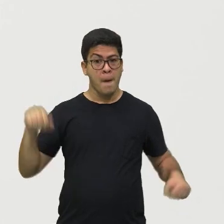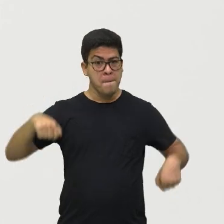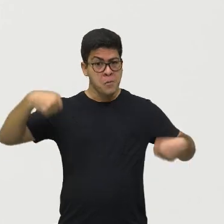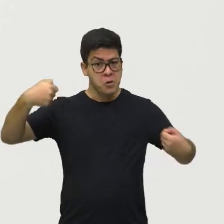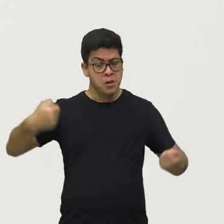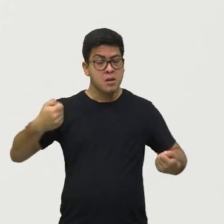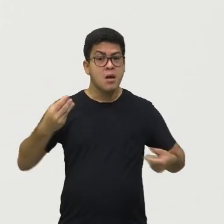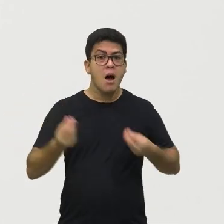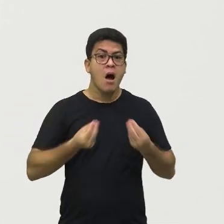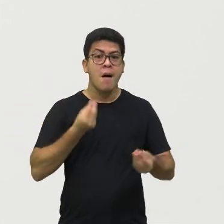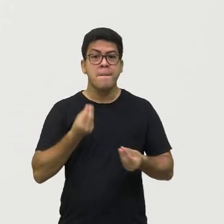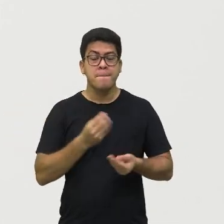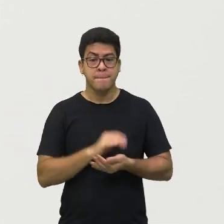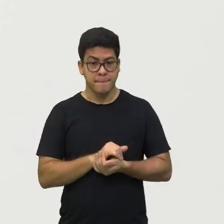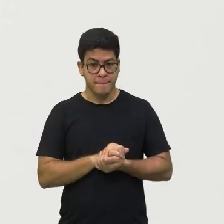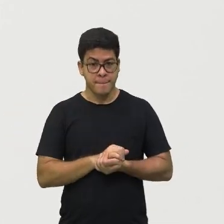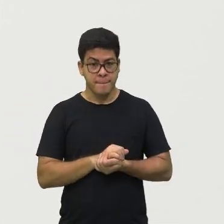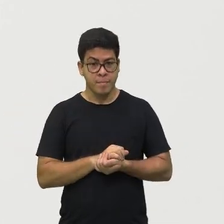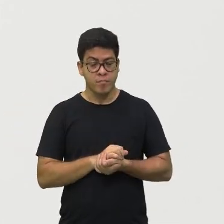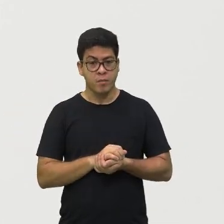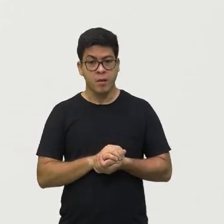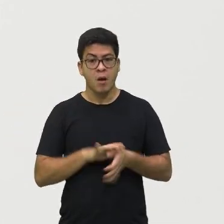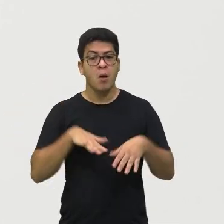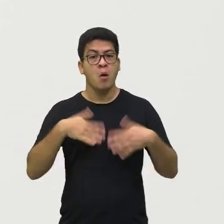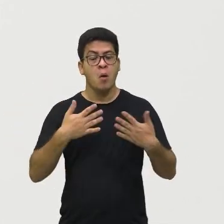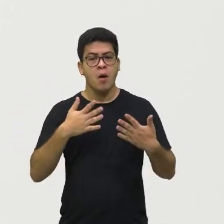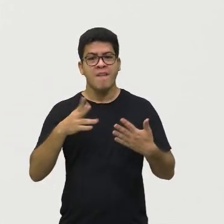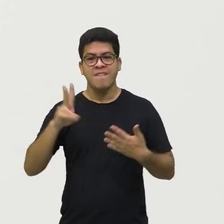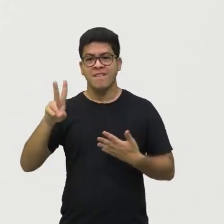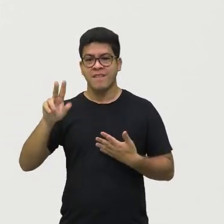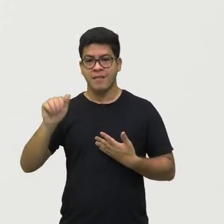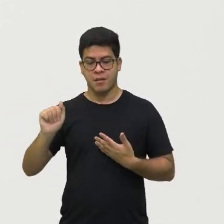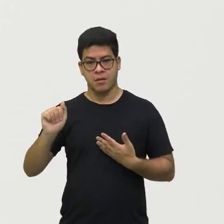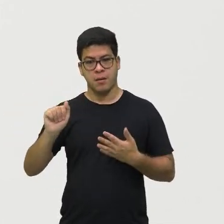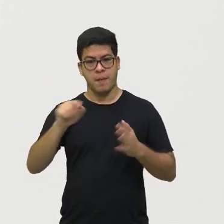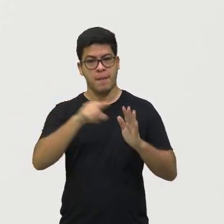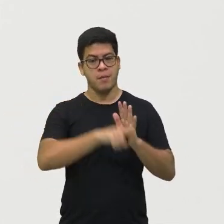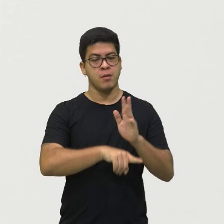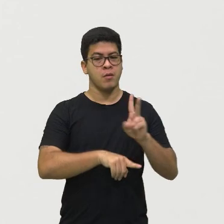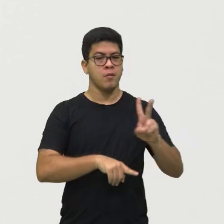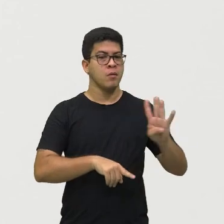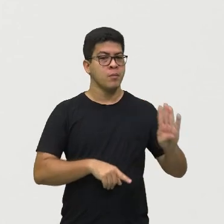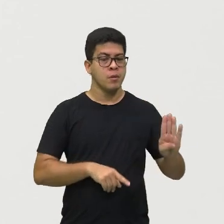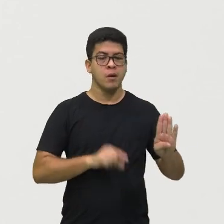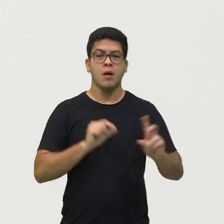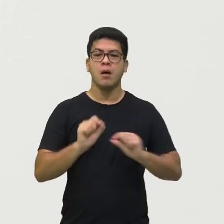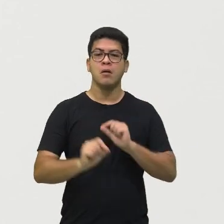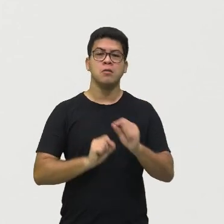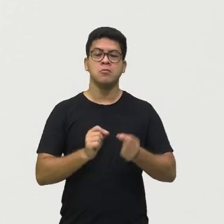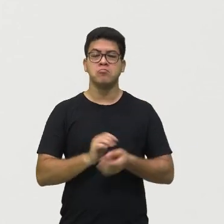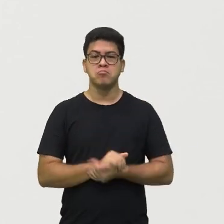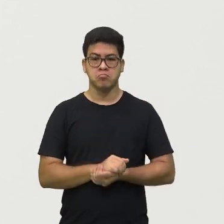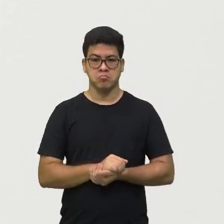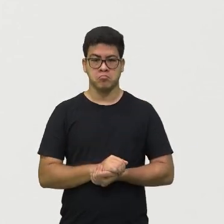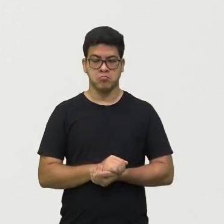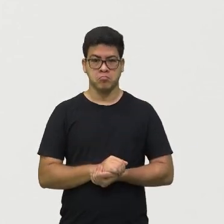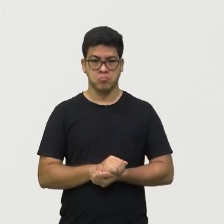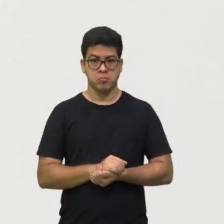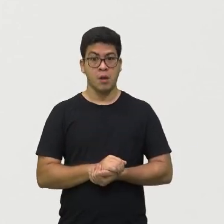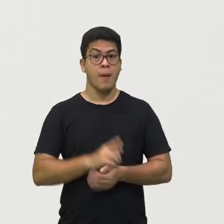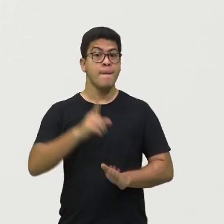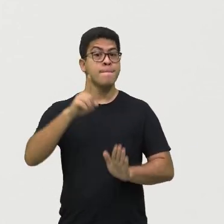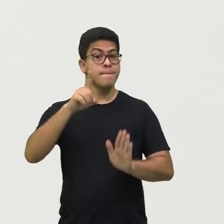diferença de potencial é VA menos VB, então o potencial VA vale 20, menos, que é